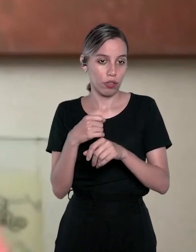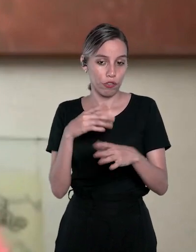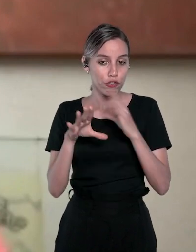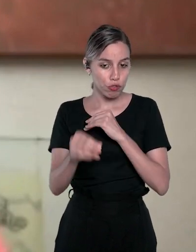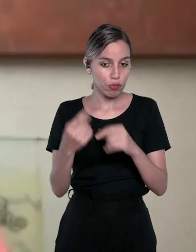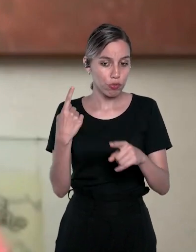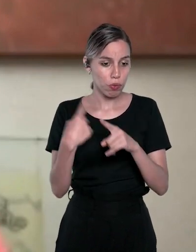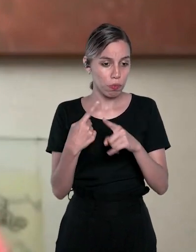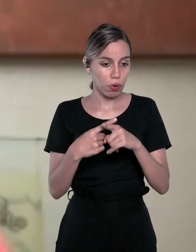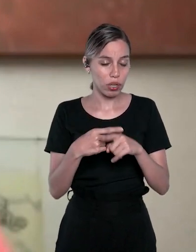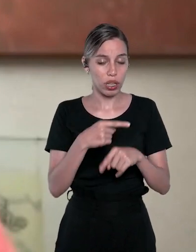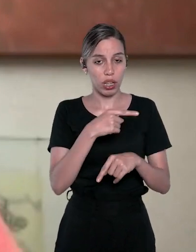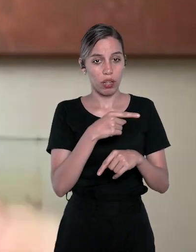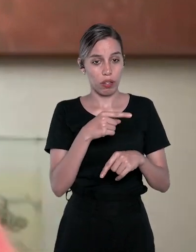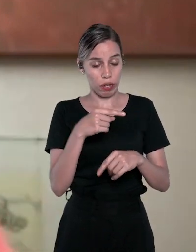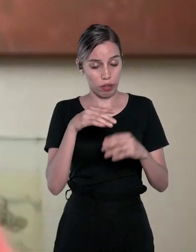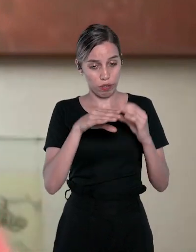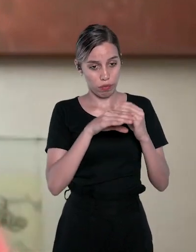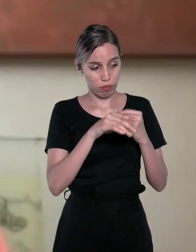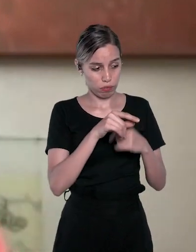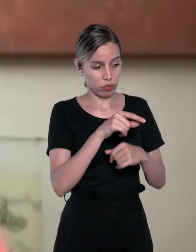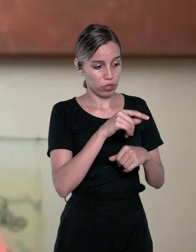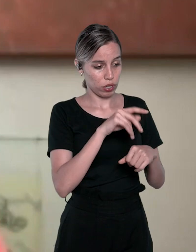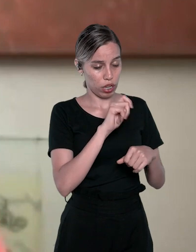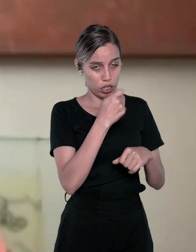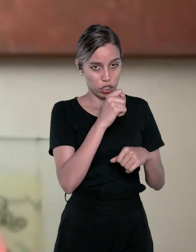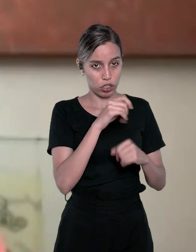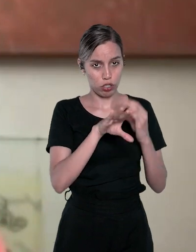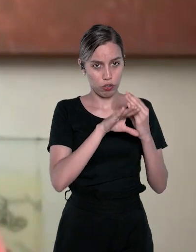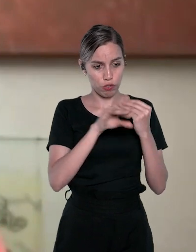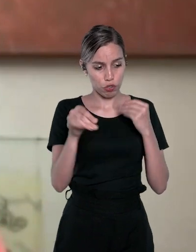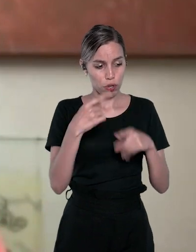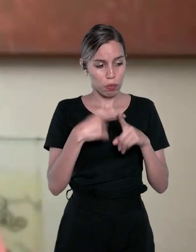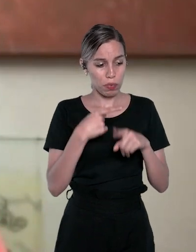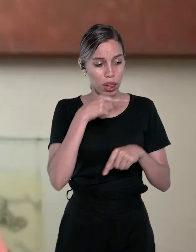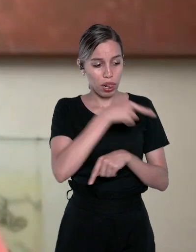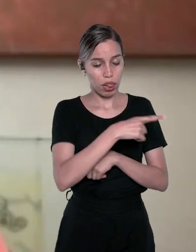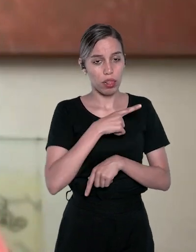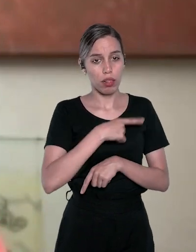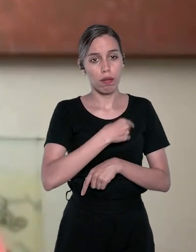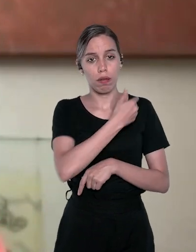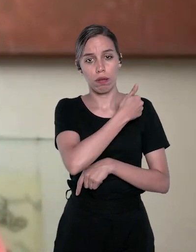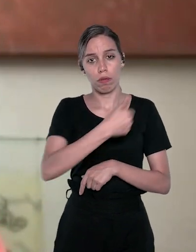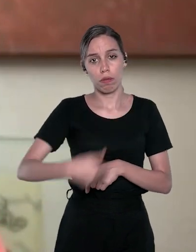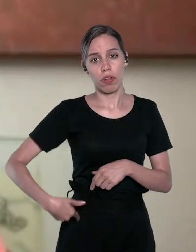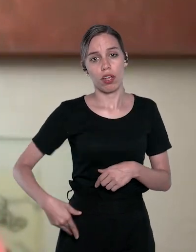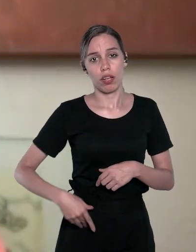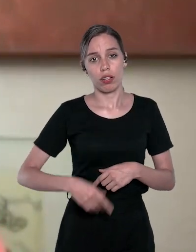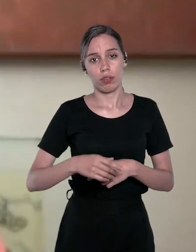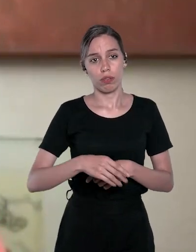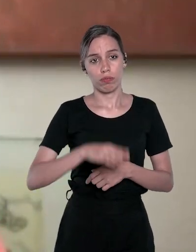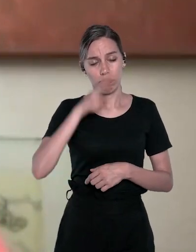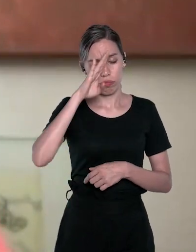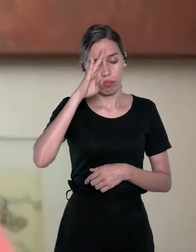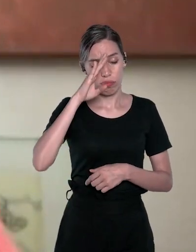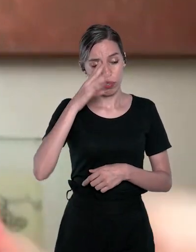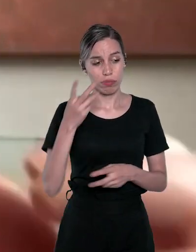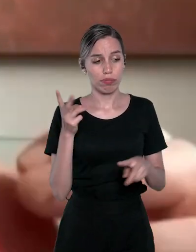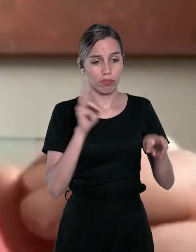ditadura militar deles. E a dissertação de mestrado dela é sobre